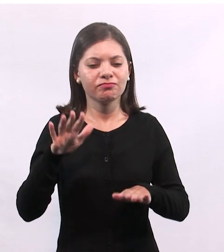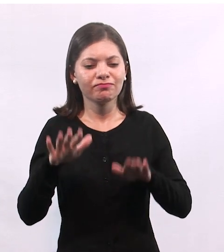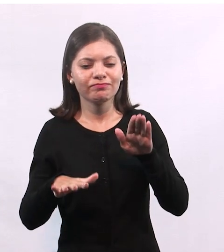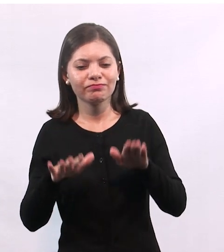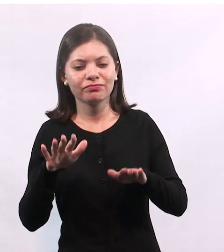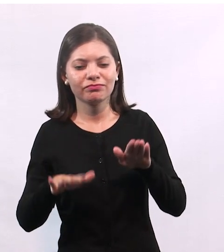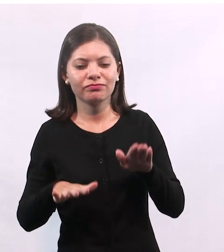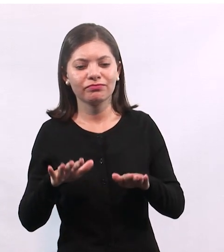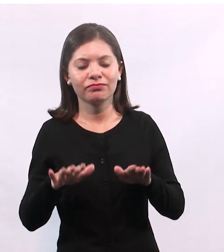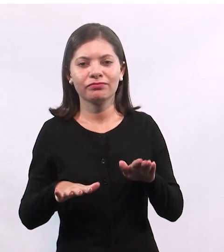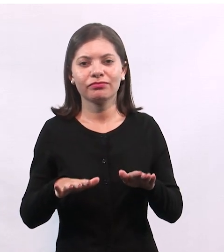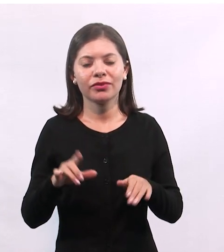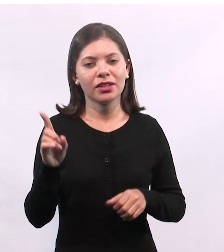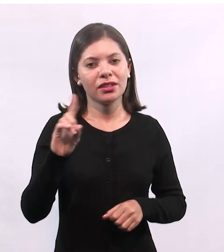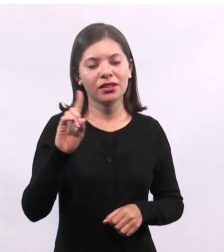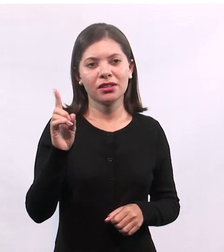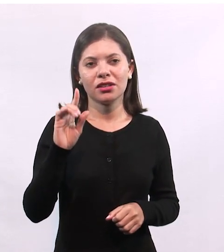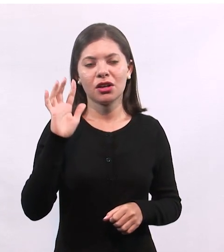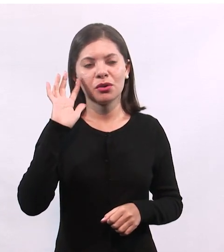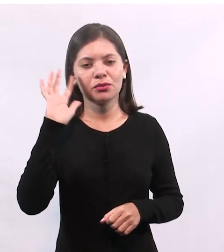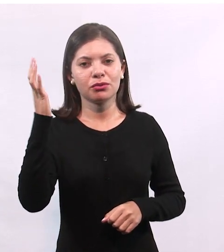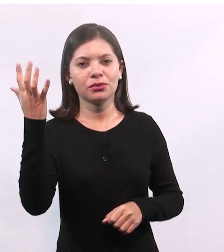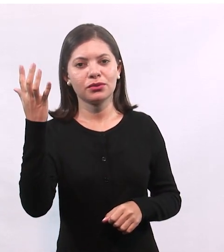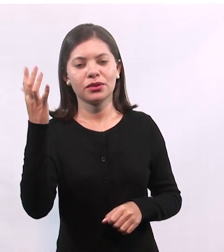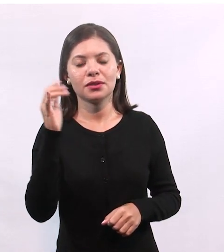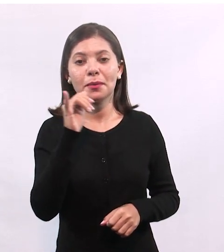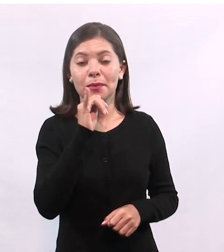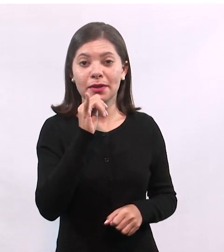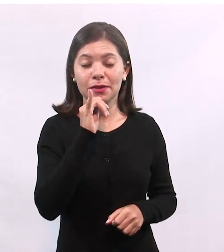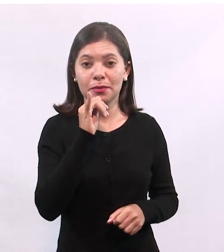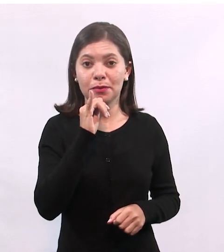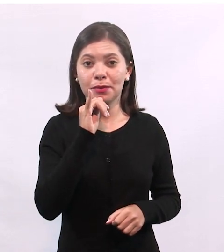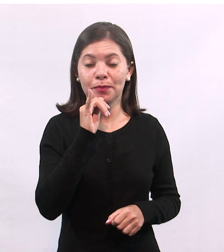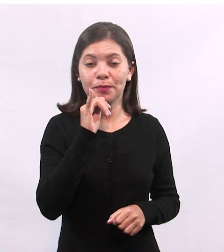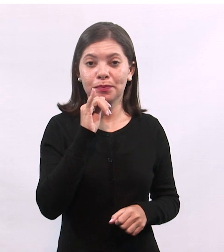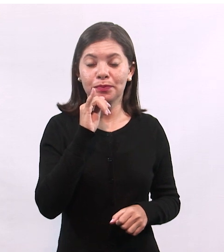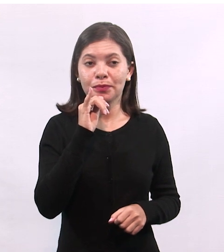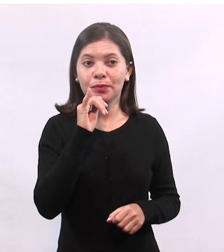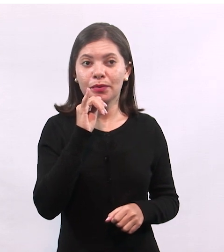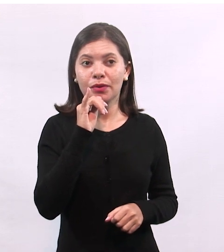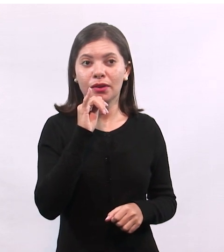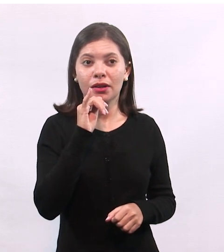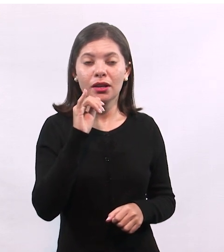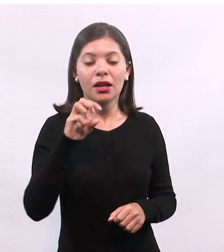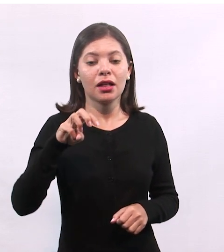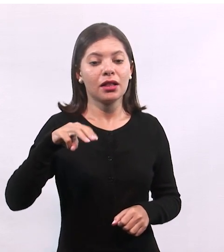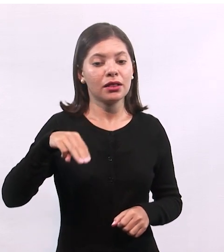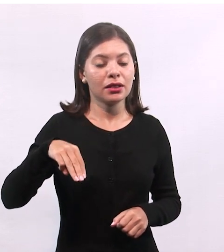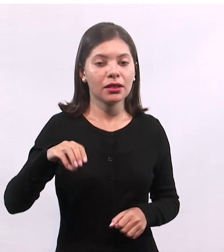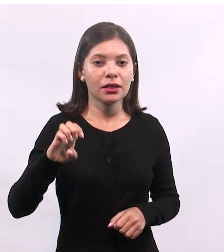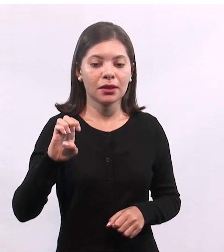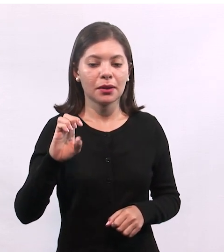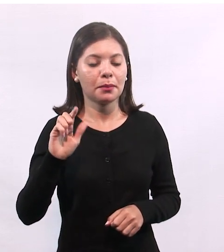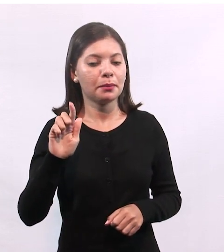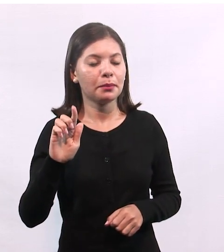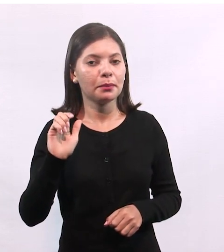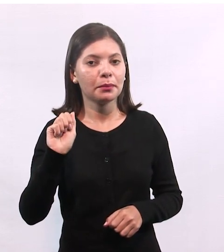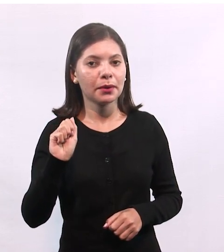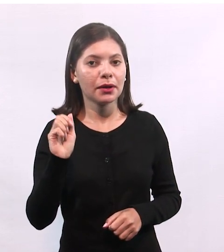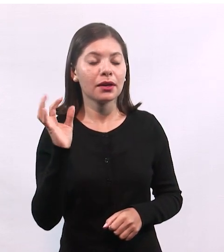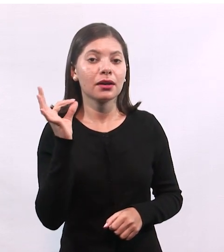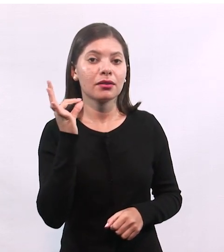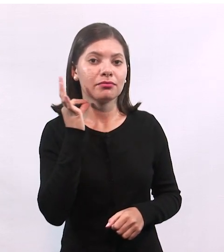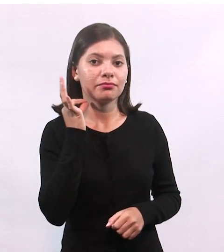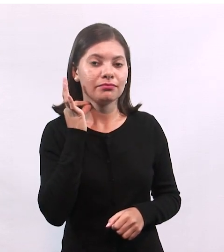é aquele que nunca vai acontecer por exemplo Será que jogar na mega-sena é improvável ganhar na mega-sena